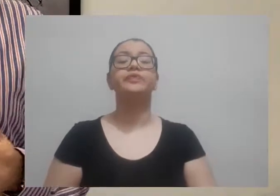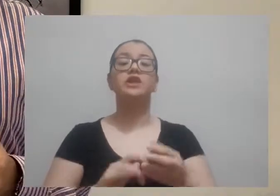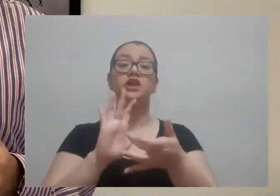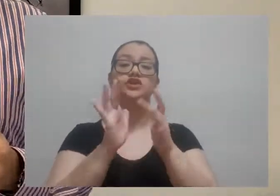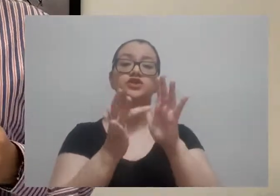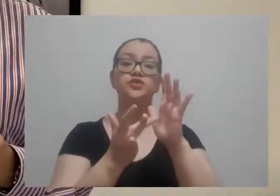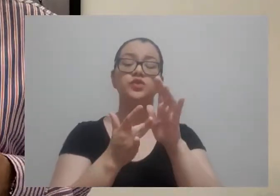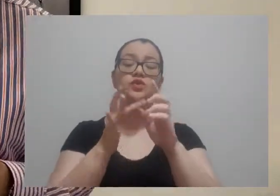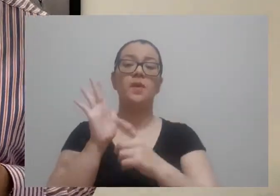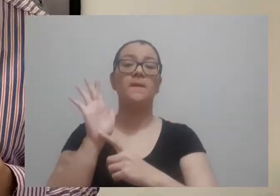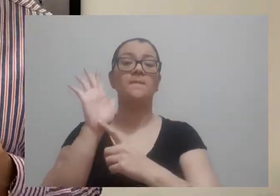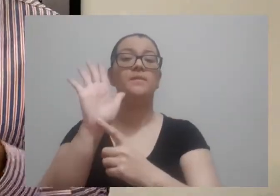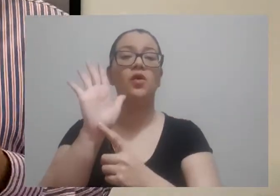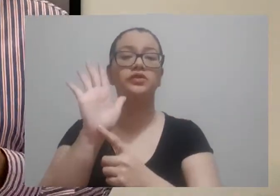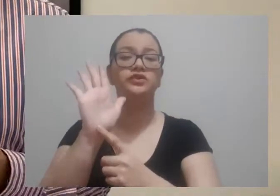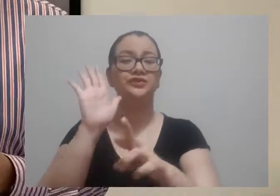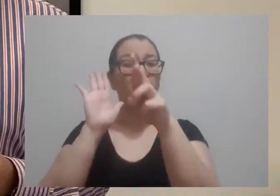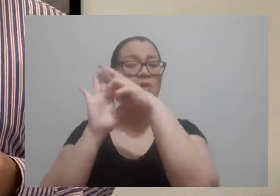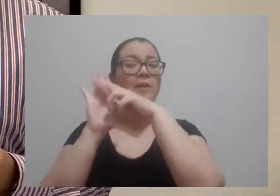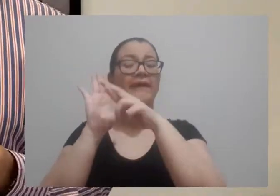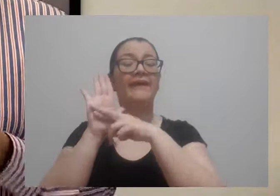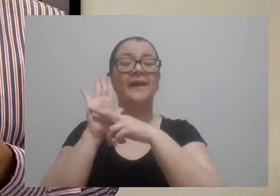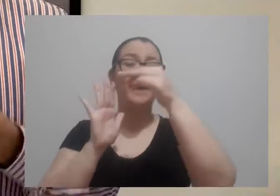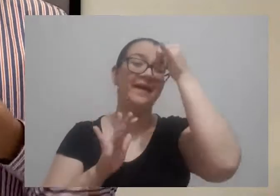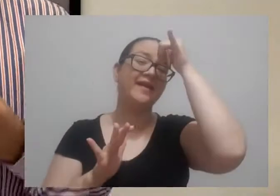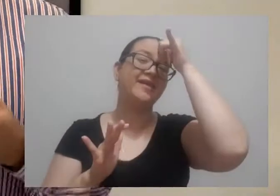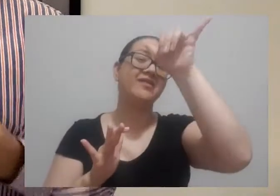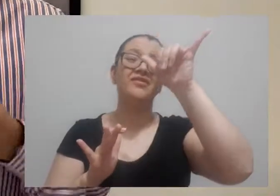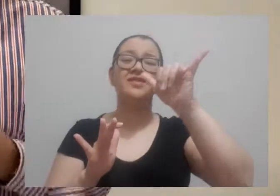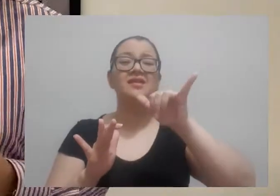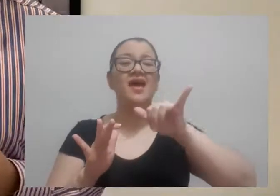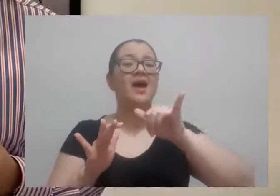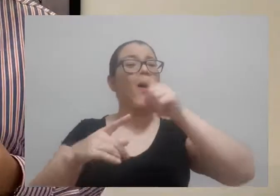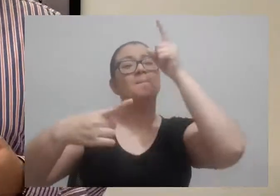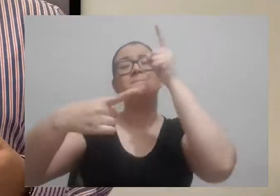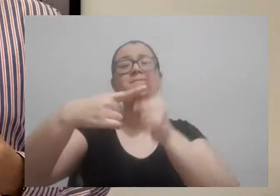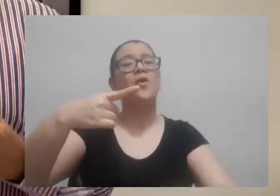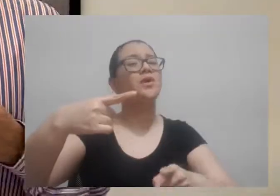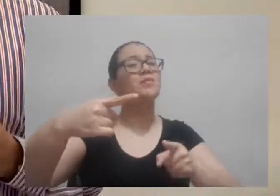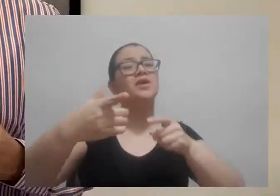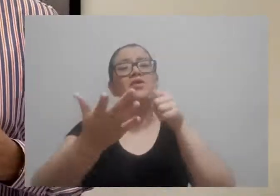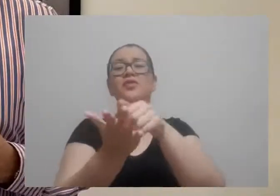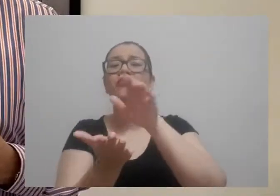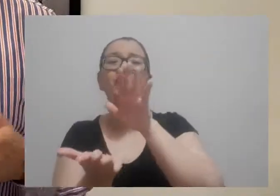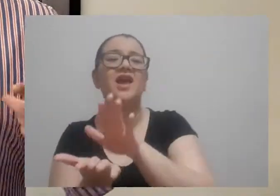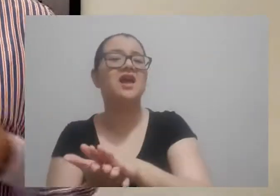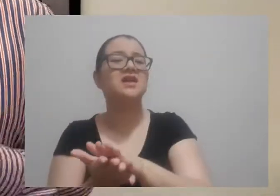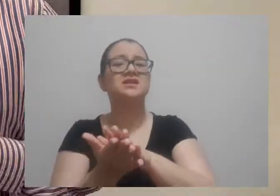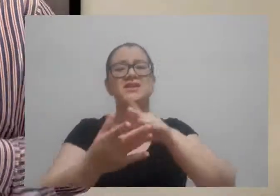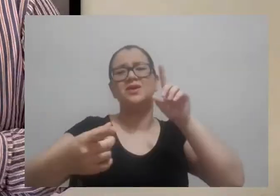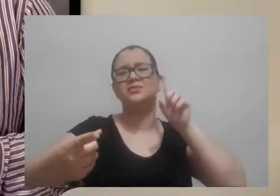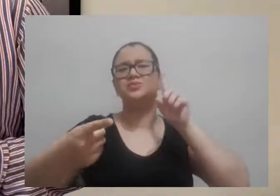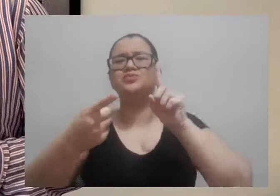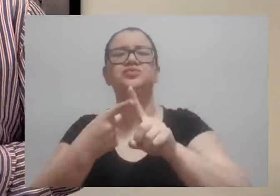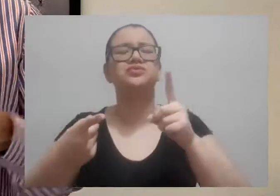a ofensas contra a dignidade de alguém, ações judiciais para obter bens pessoais, violações de liberdade e violações